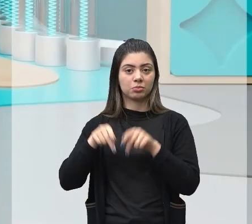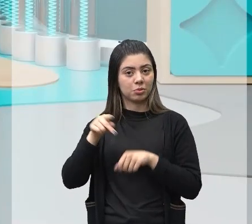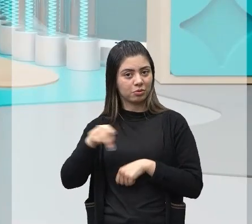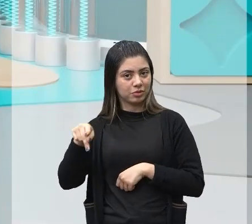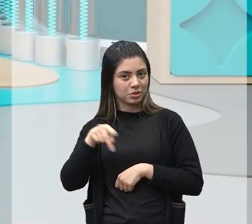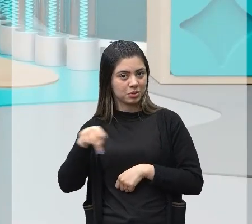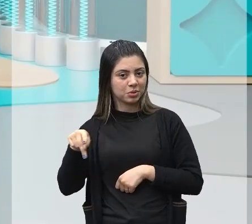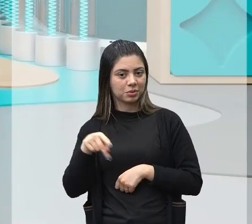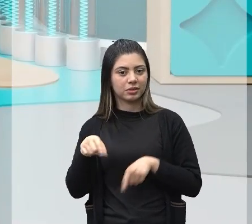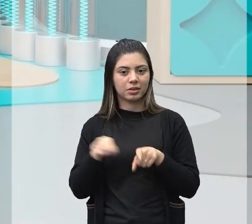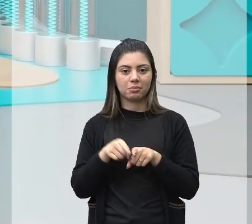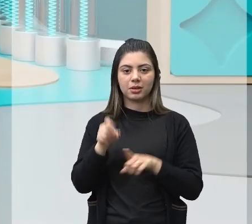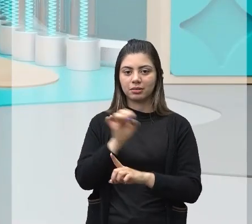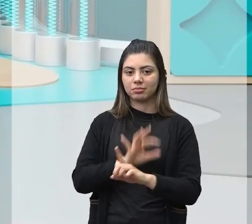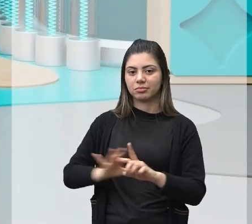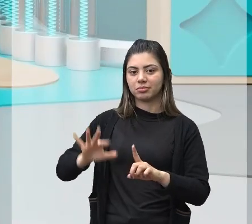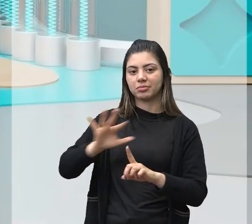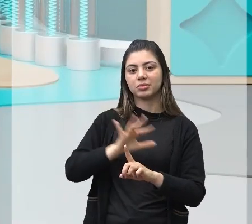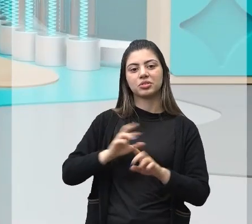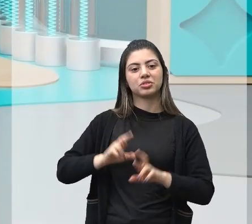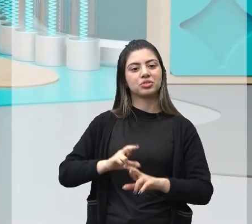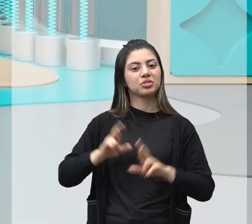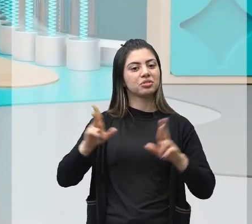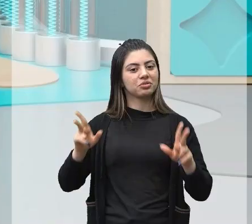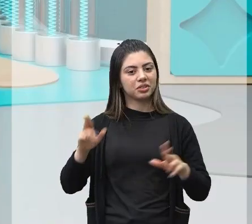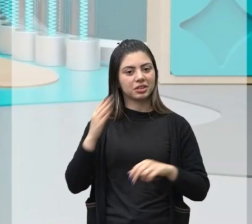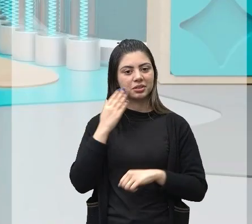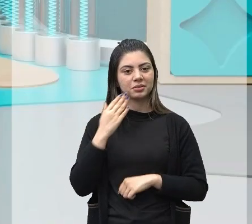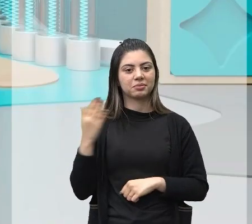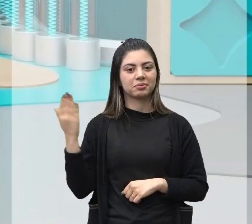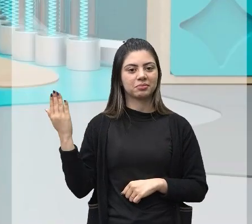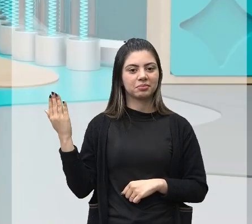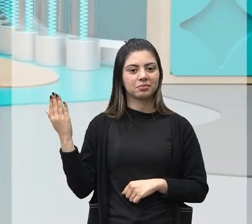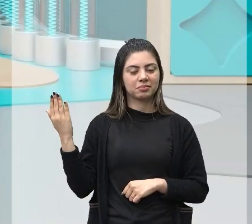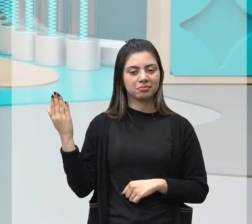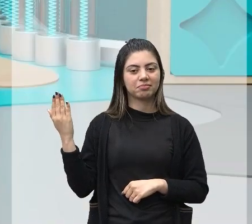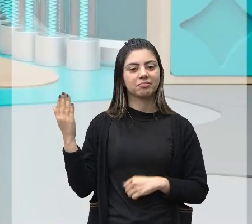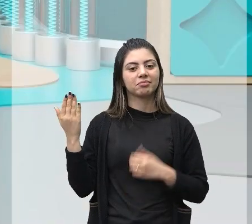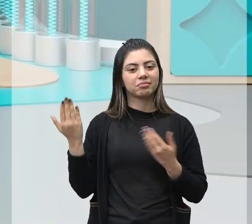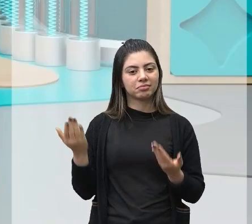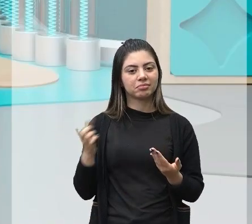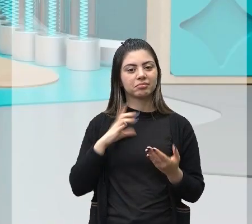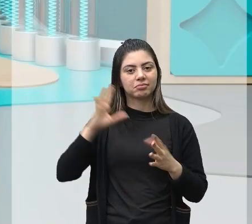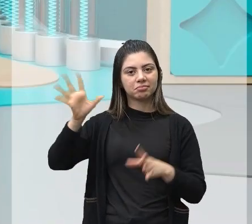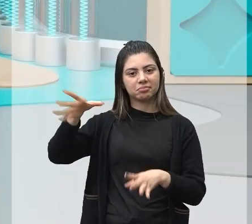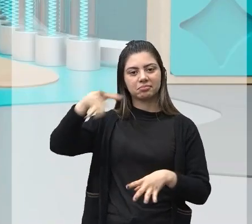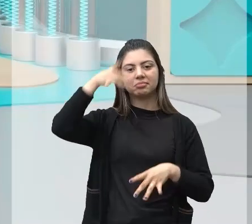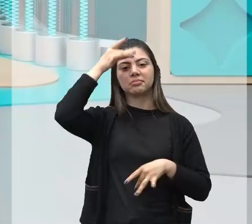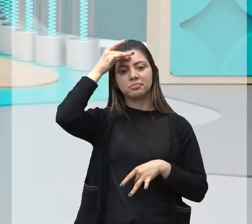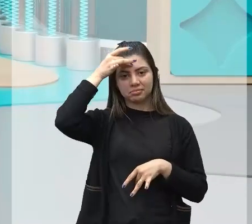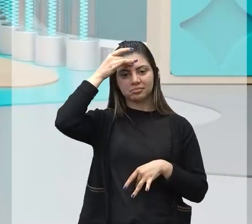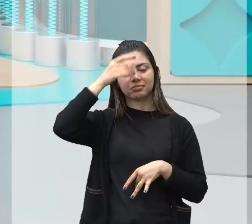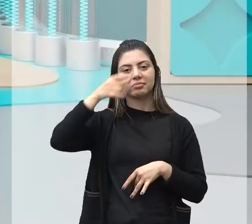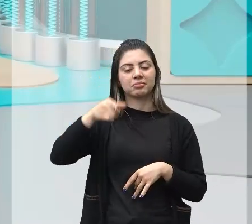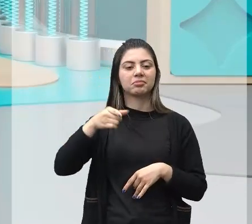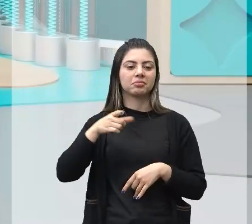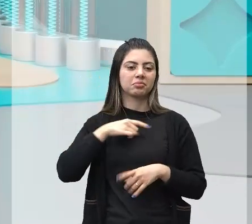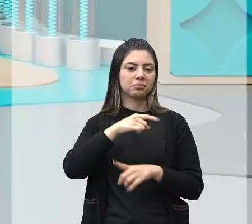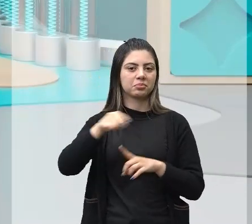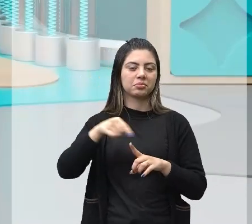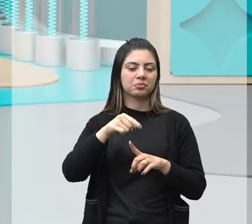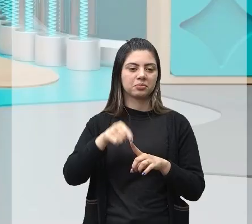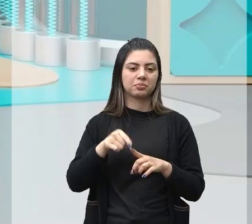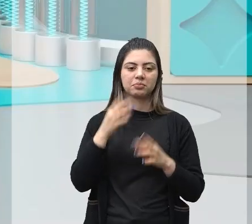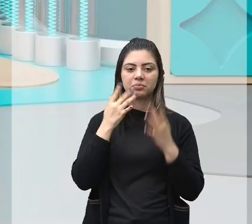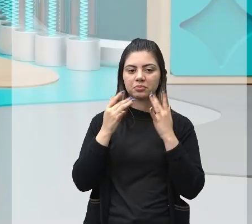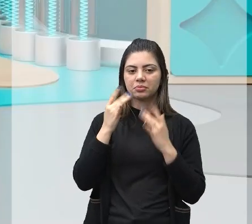estão num cenário totalmente diferente, né? Então, eles estão caracterizados para essa proposta cênica. E